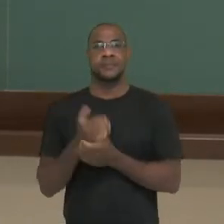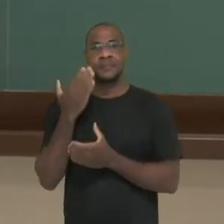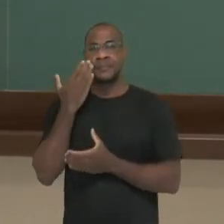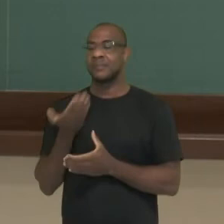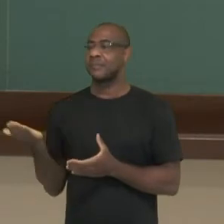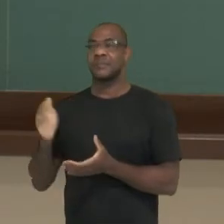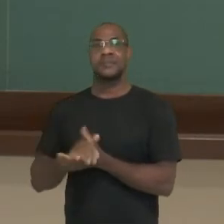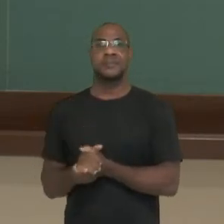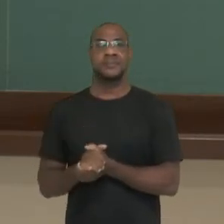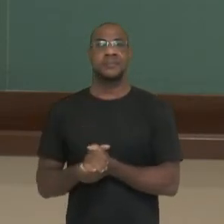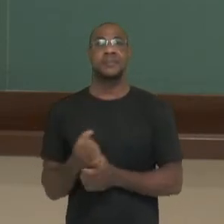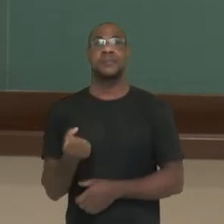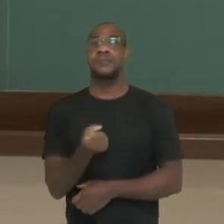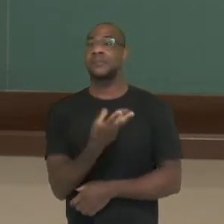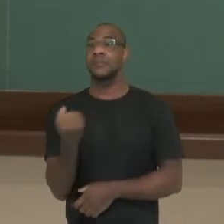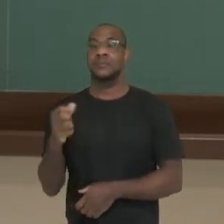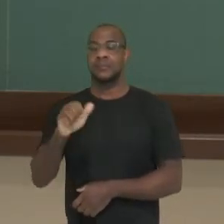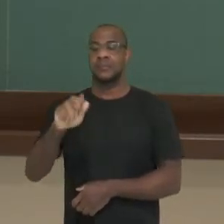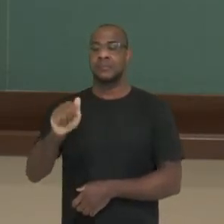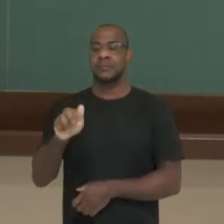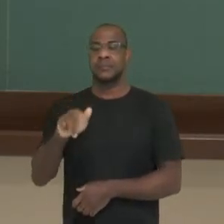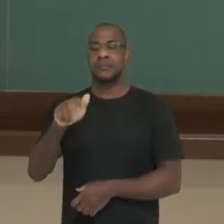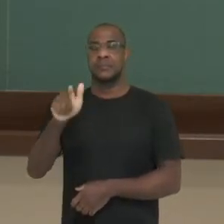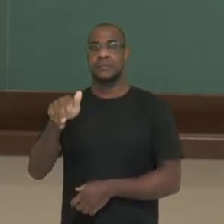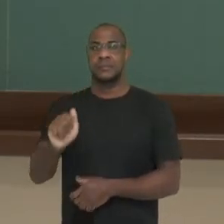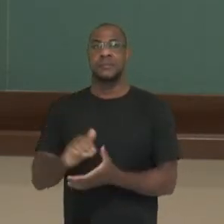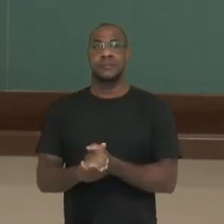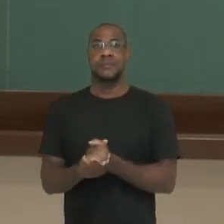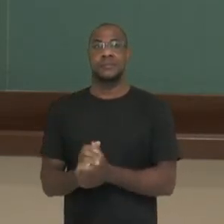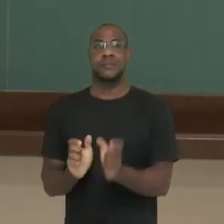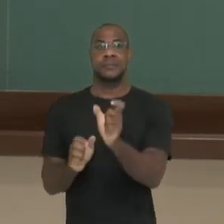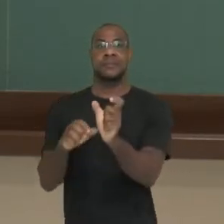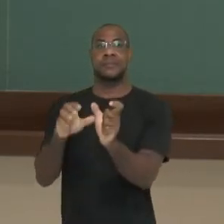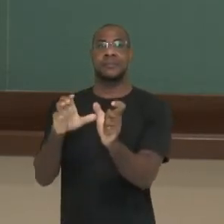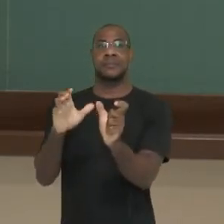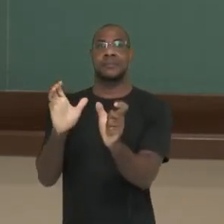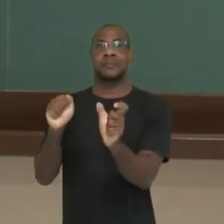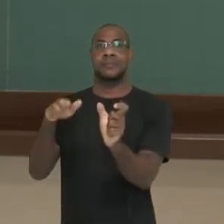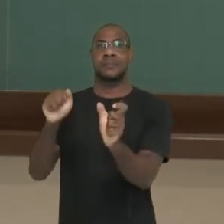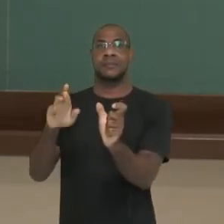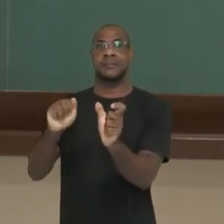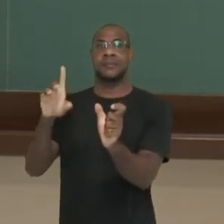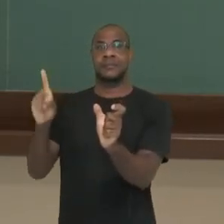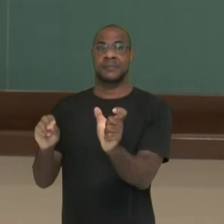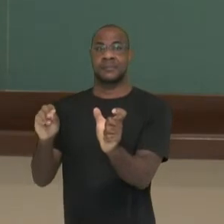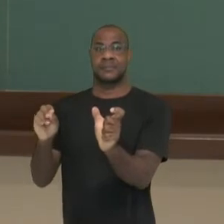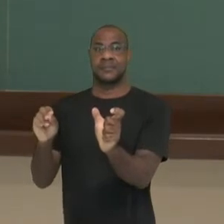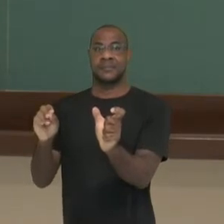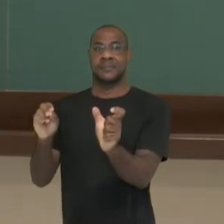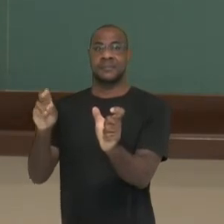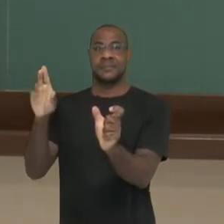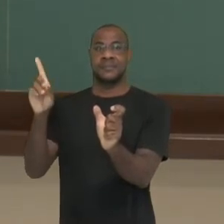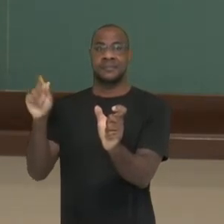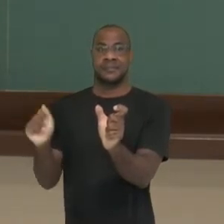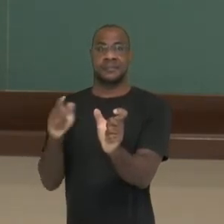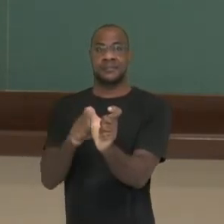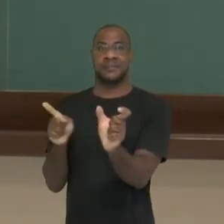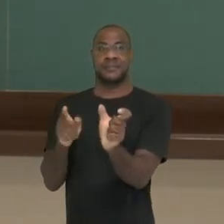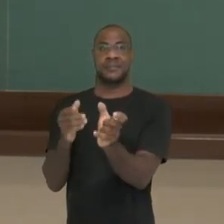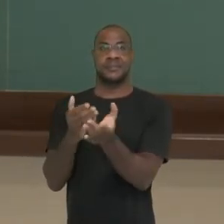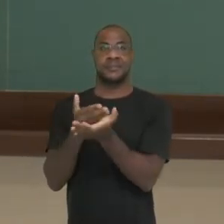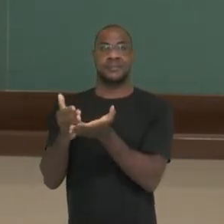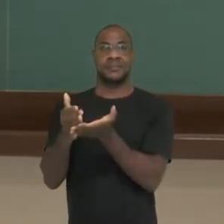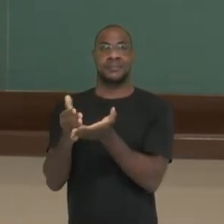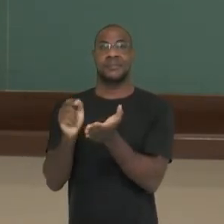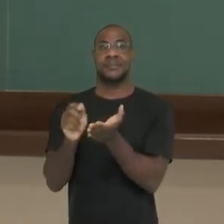acompanhe. Quantos anagramas da palavra camarada começam com A? Nesse exercício um